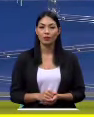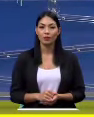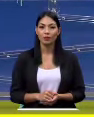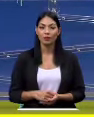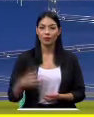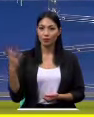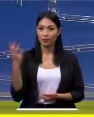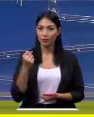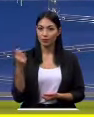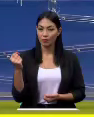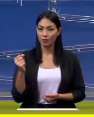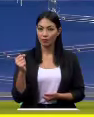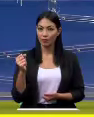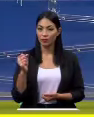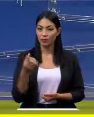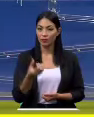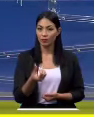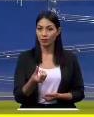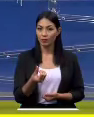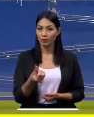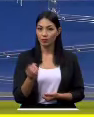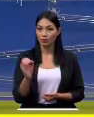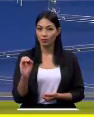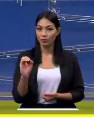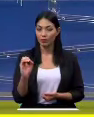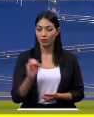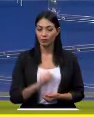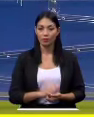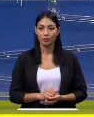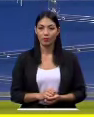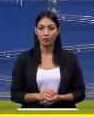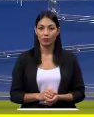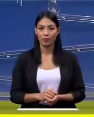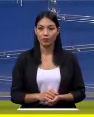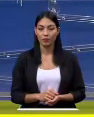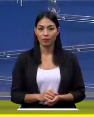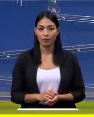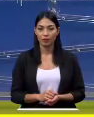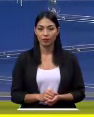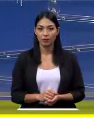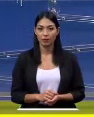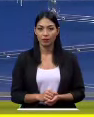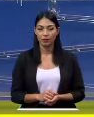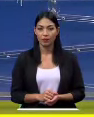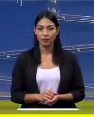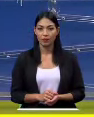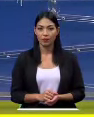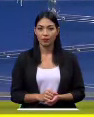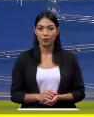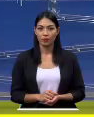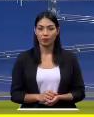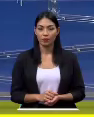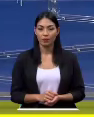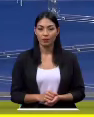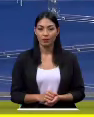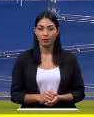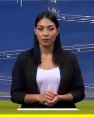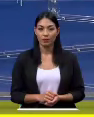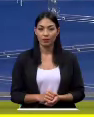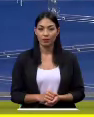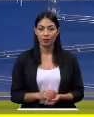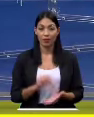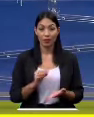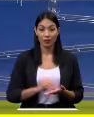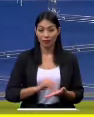Bola branca, número 60. Branca, 60. Foram sorteados